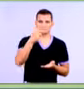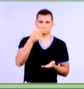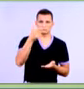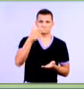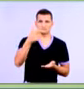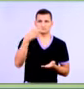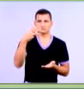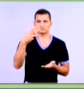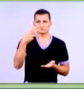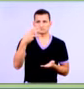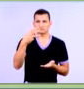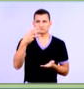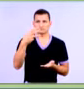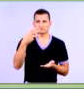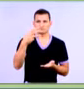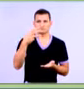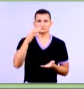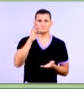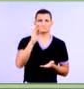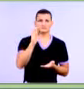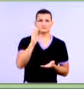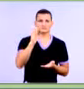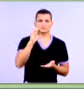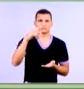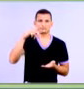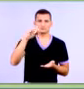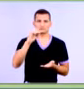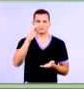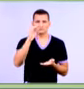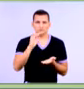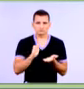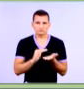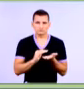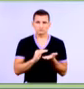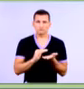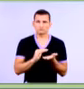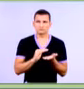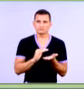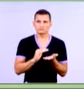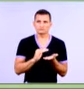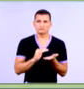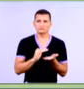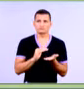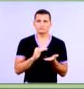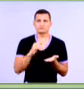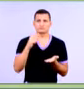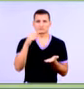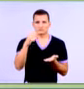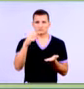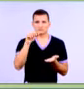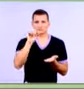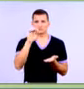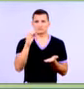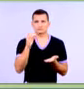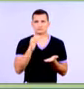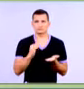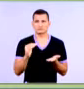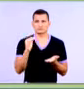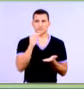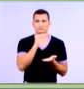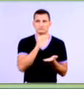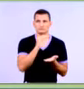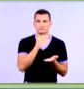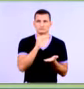223, o meu topo vem aqui para o 0, né? Insere menos 80. O menos 80 entrou, o